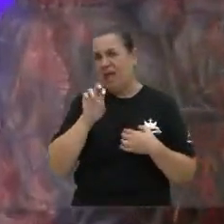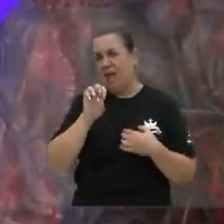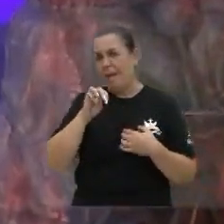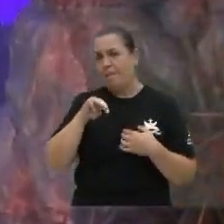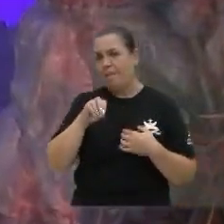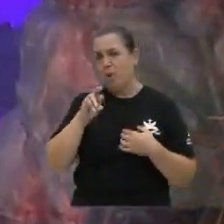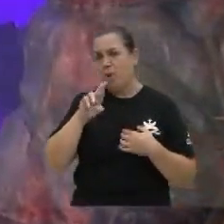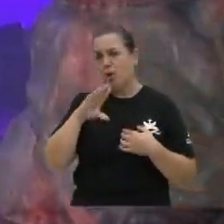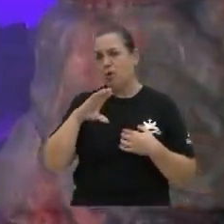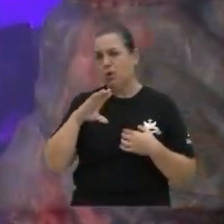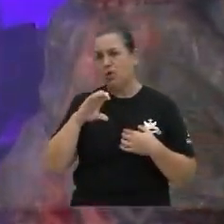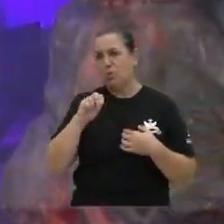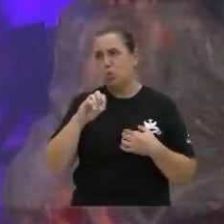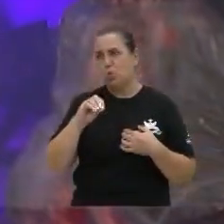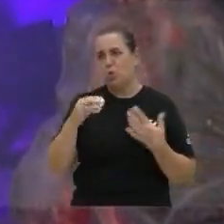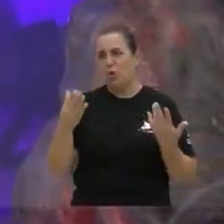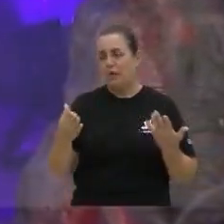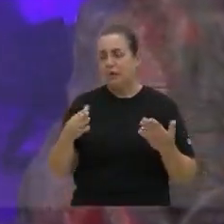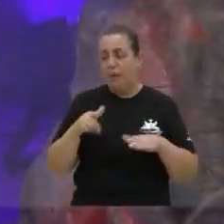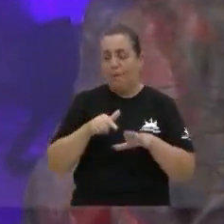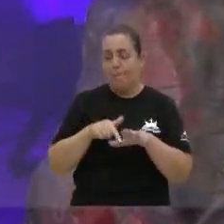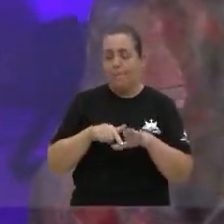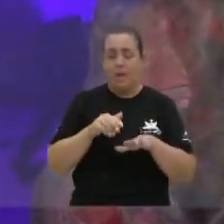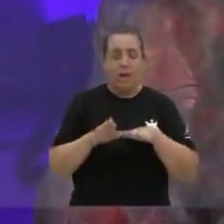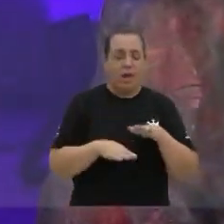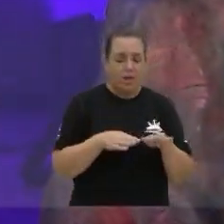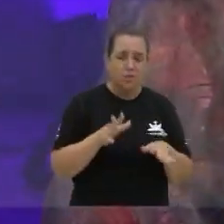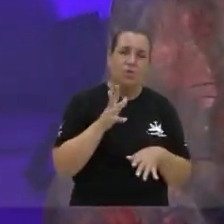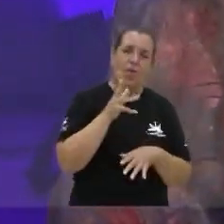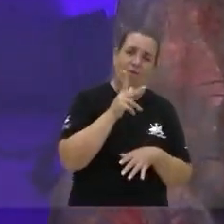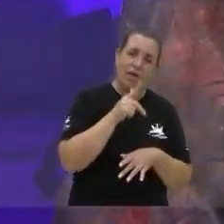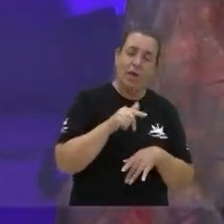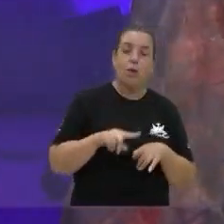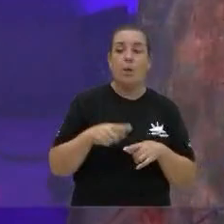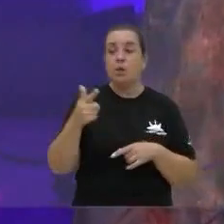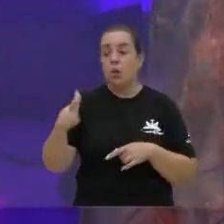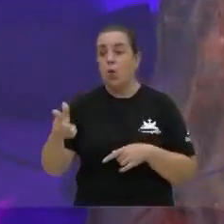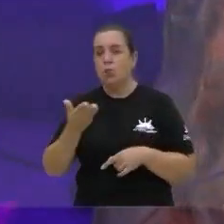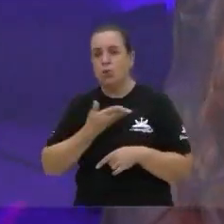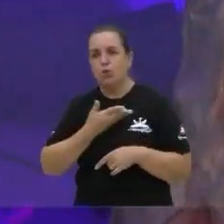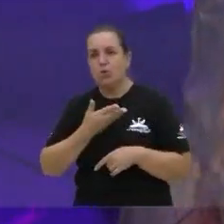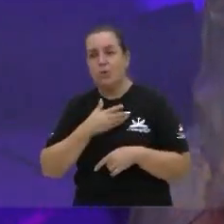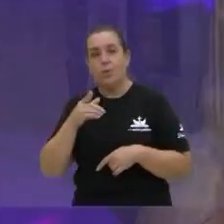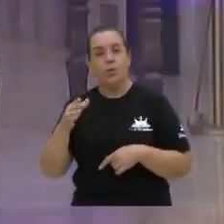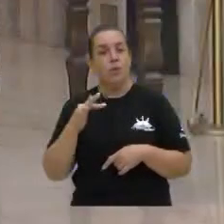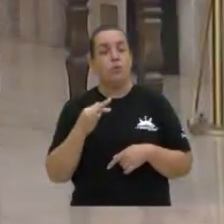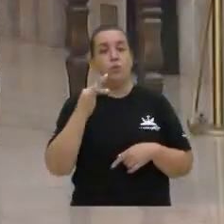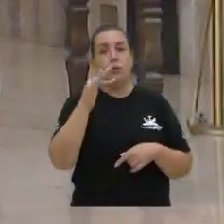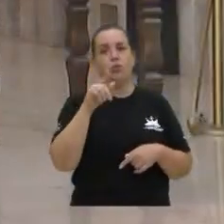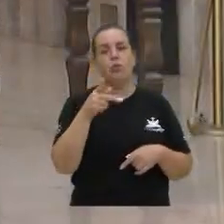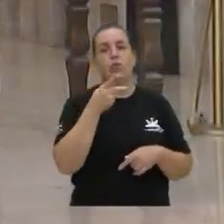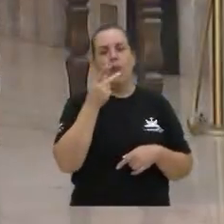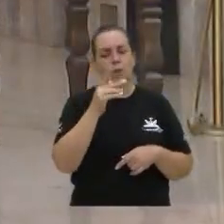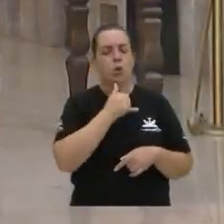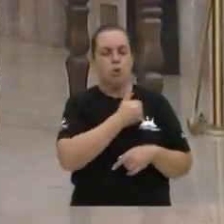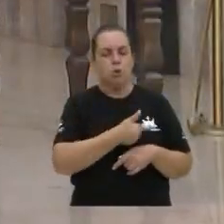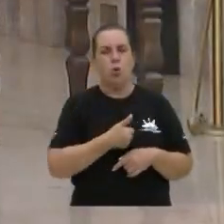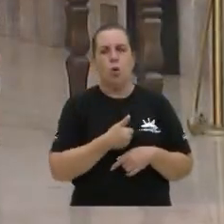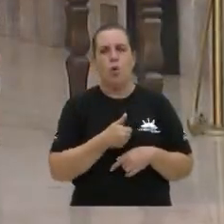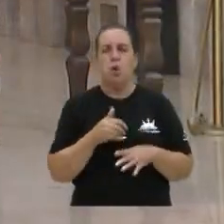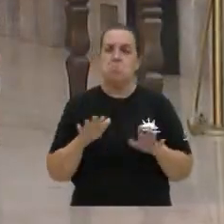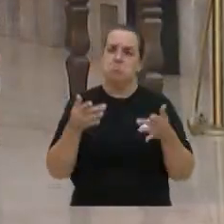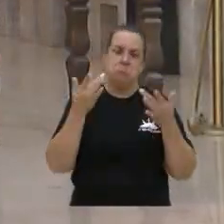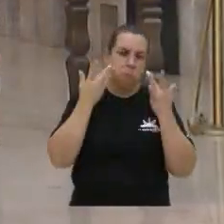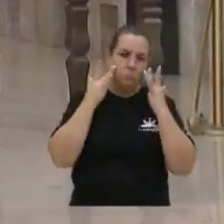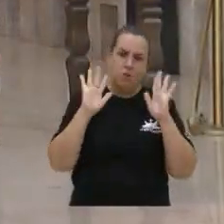mais lentos. O outro discípulo, que lá no futuro foi dito que é João, eu diria